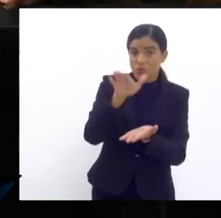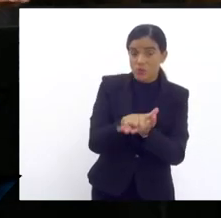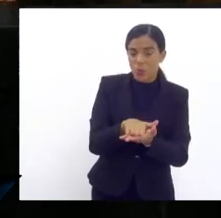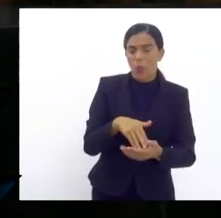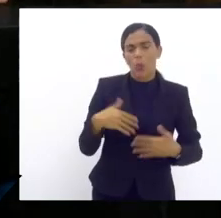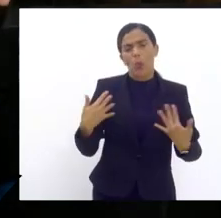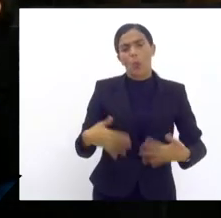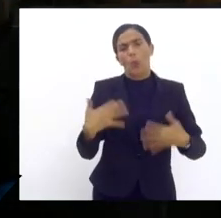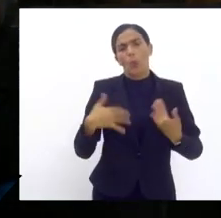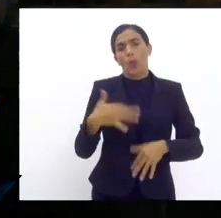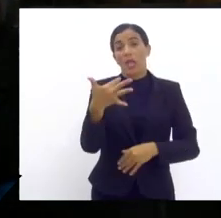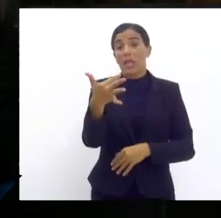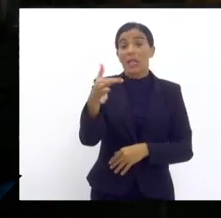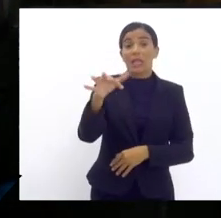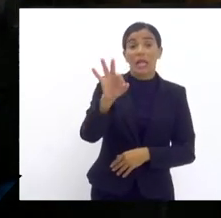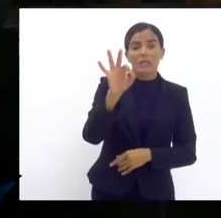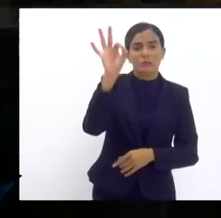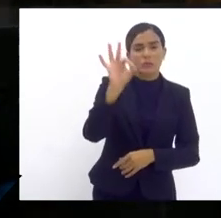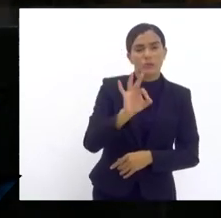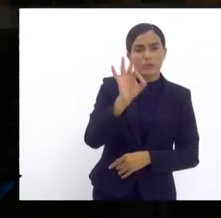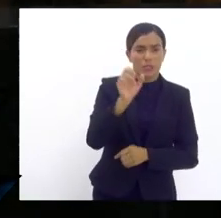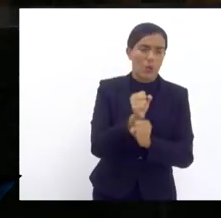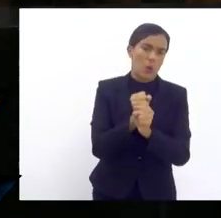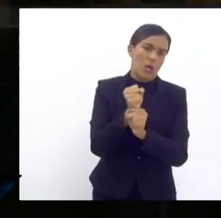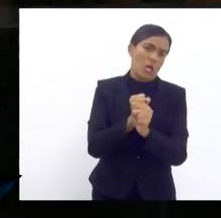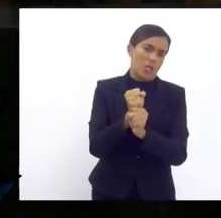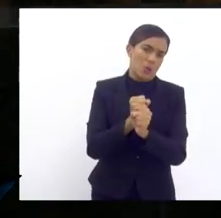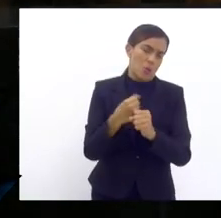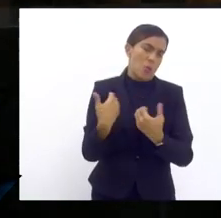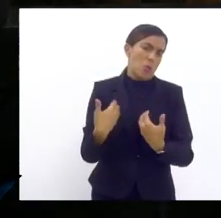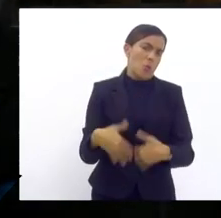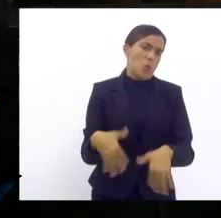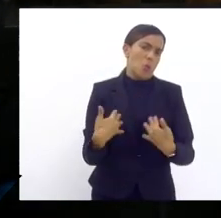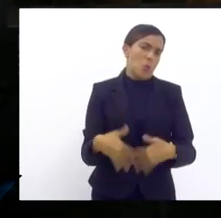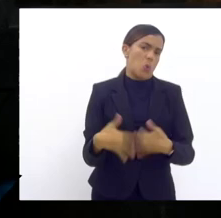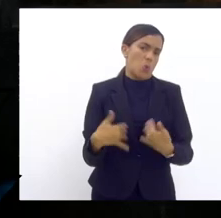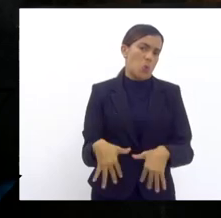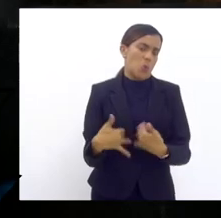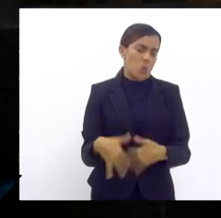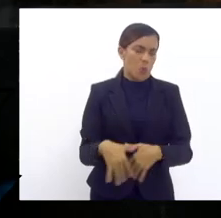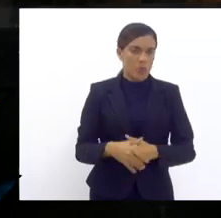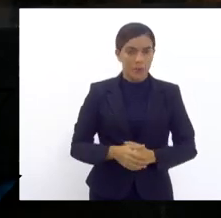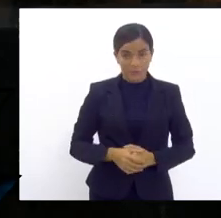10% ao ano é uma correção de dívida brutal